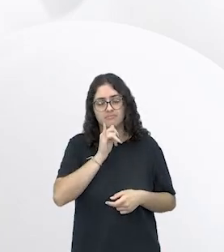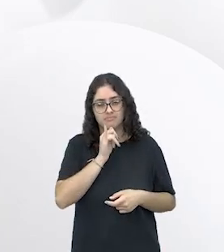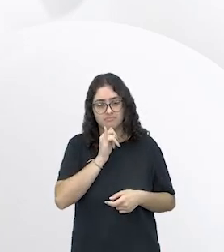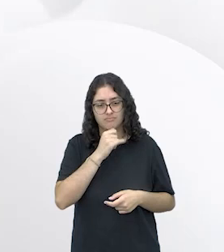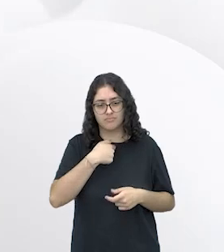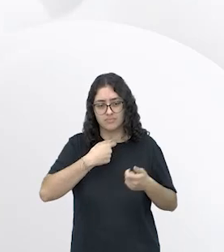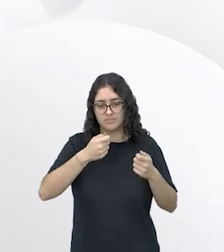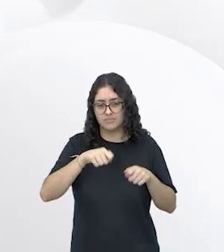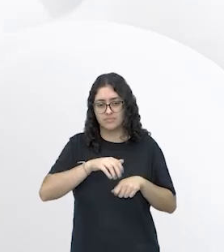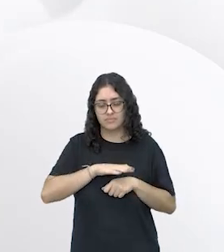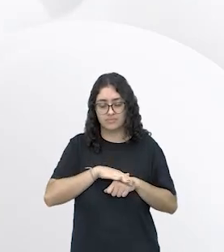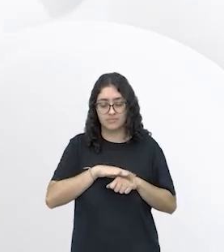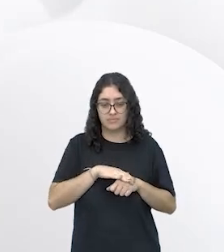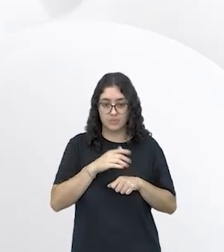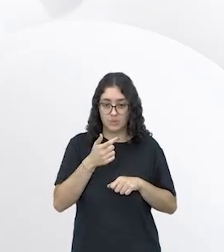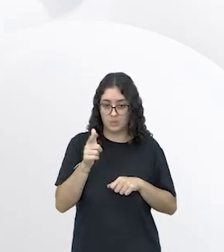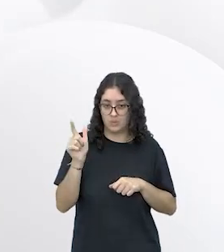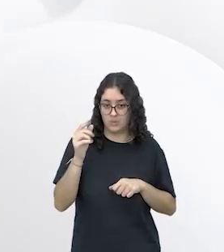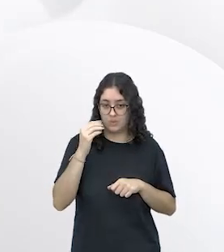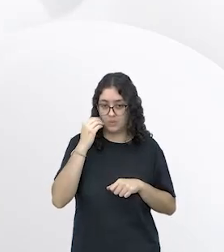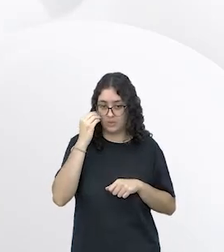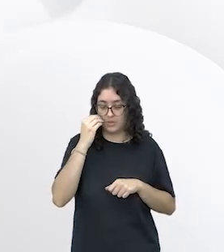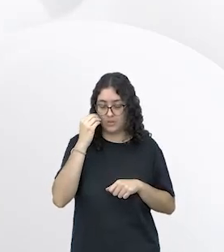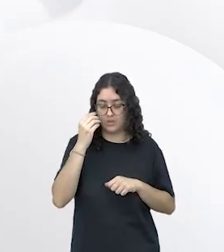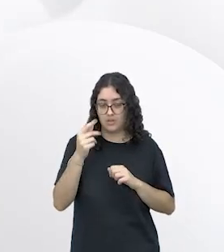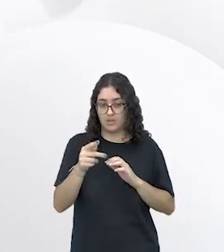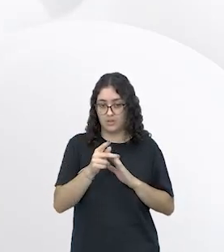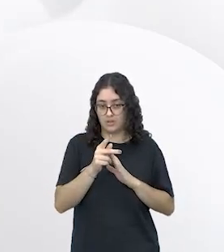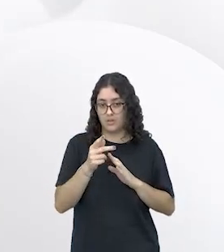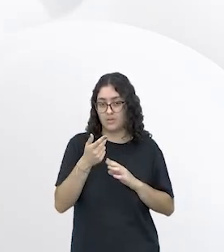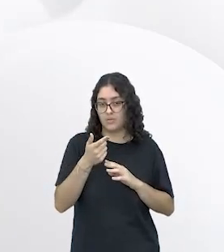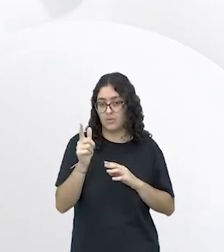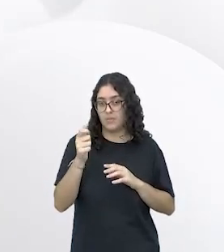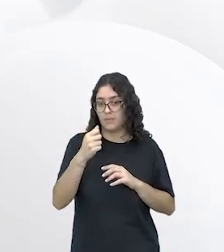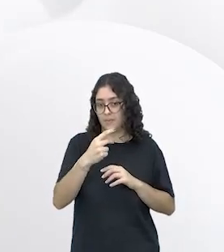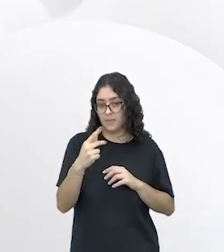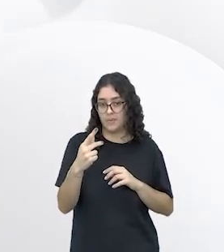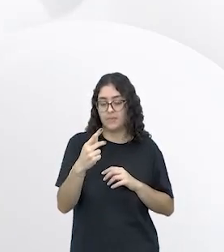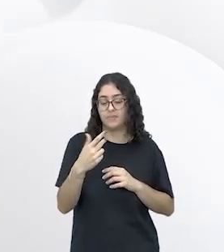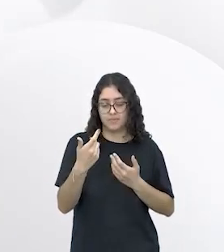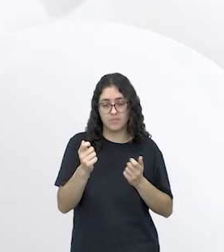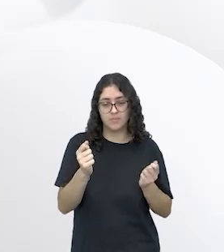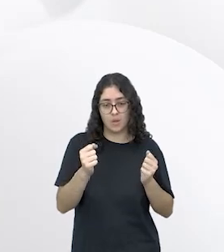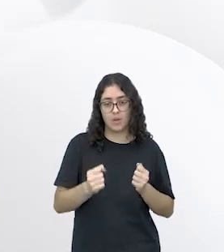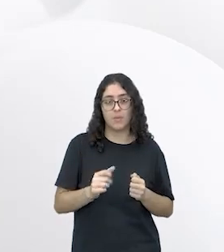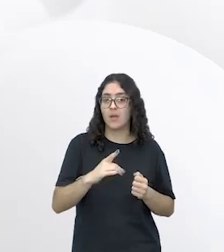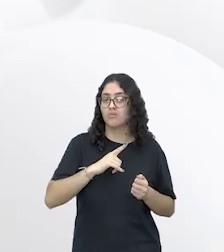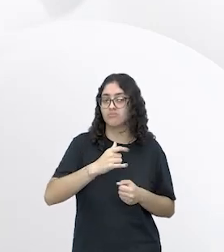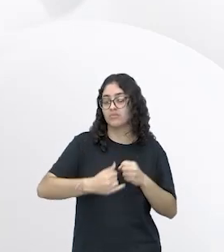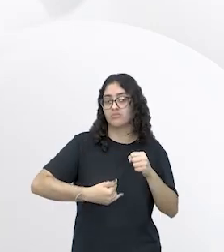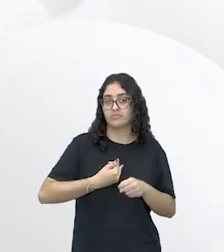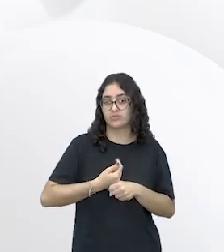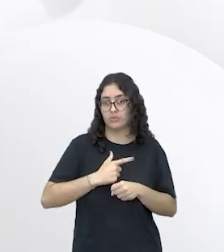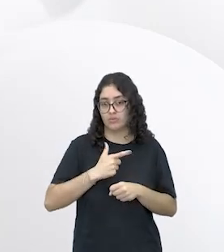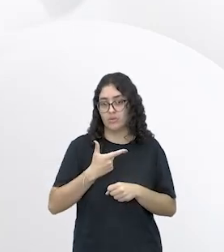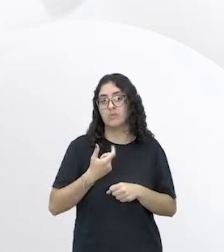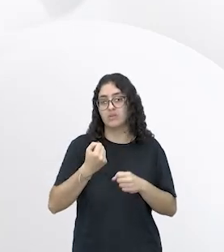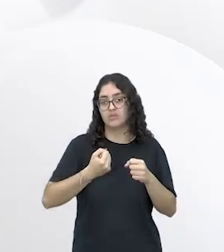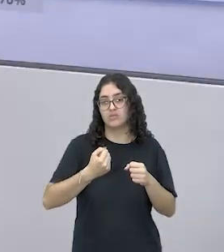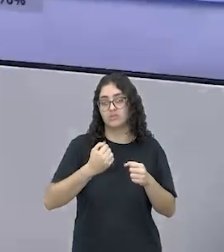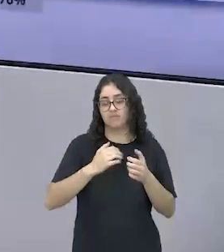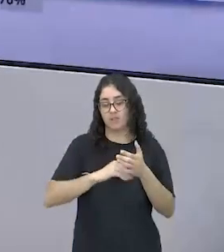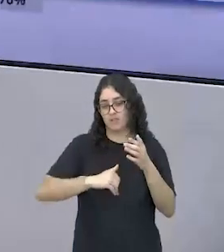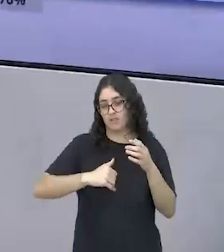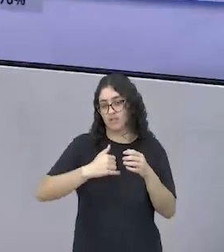posso fazer por algum teste por um aplicativo? Pode, mas eu não tenho internet. Faz desplugada, faz